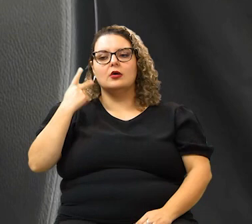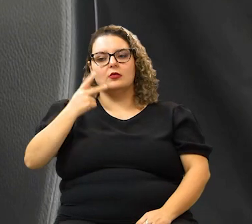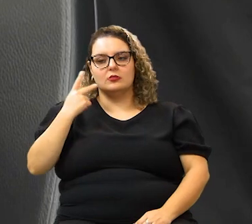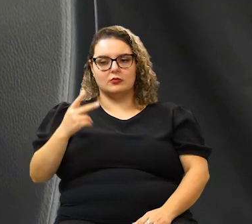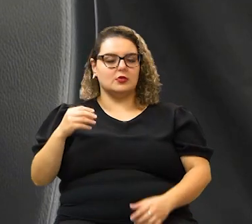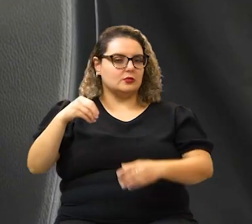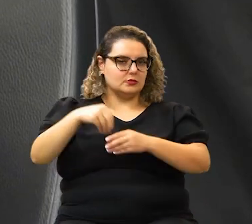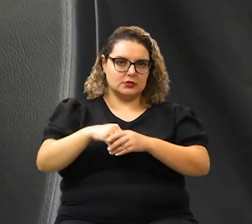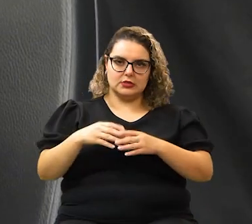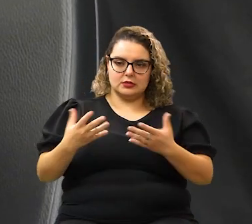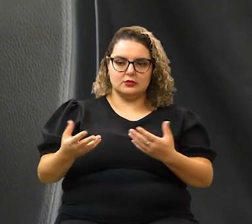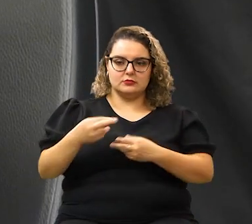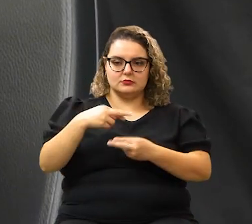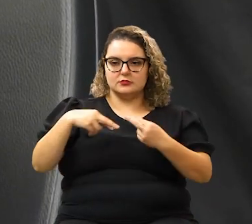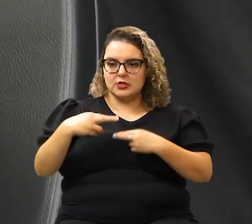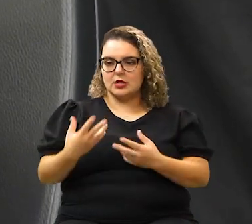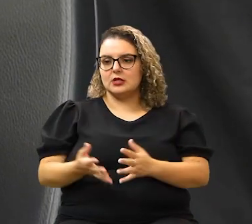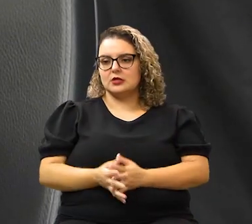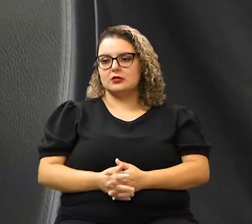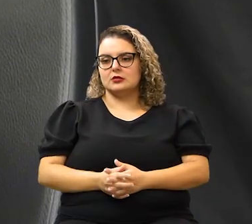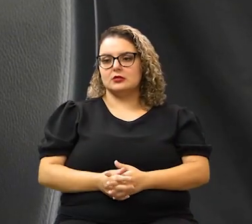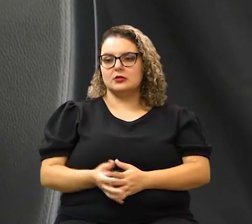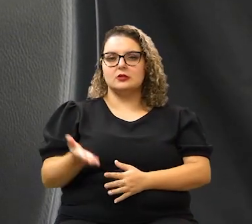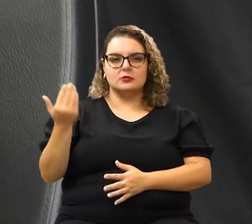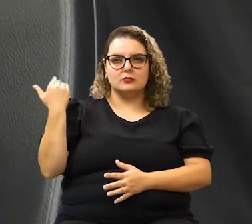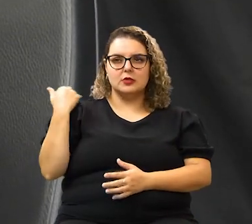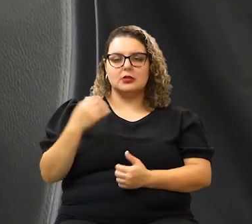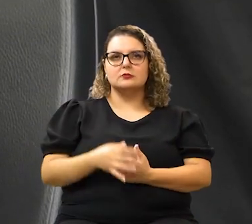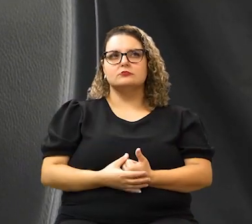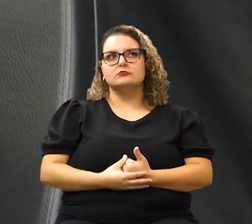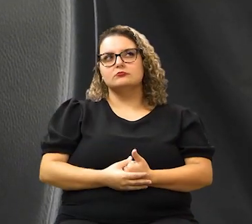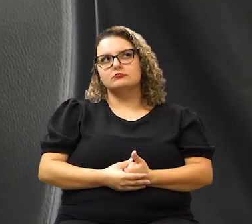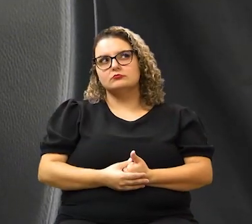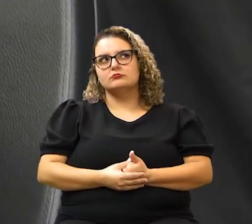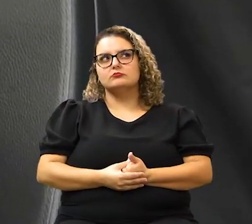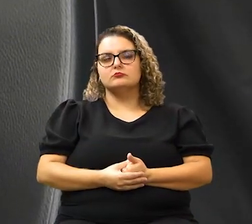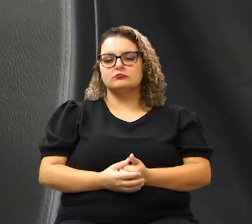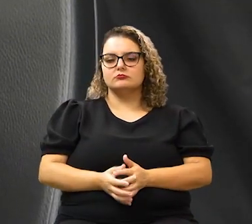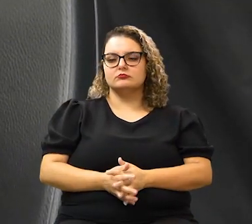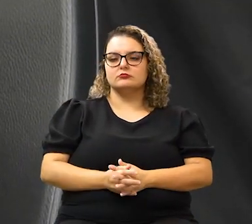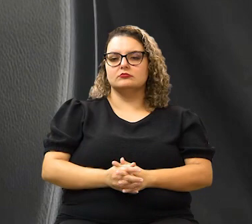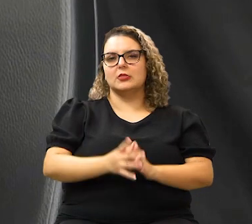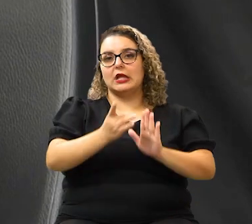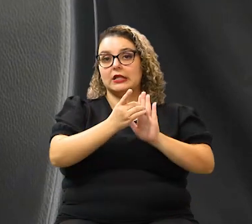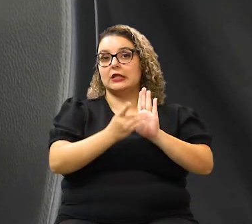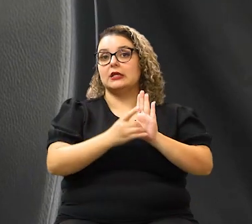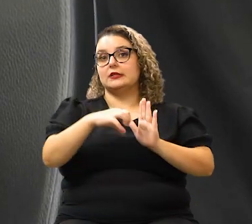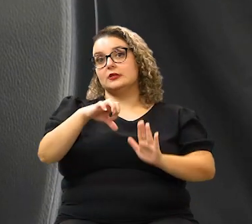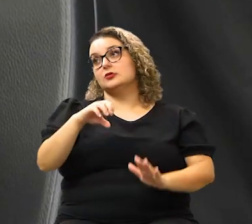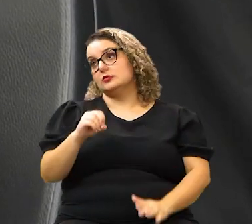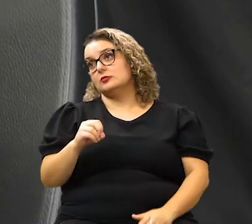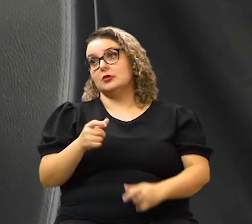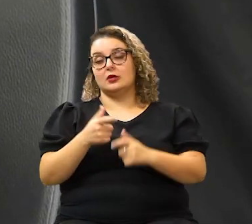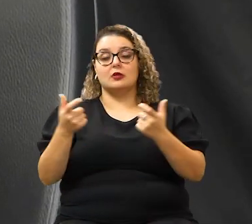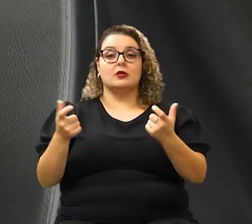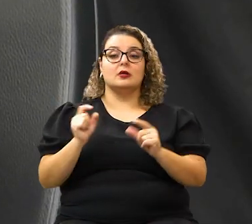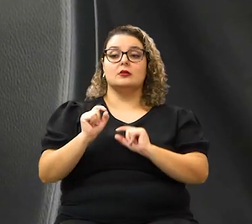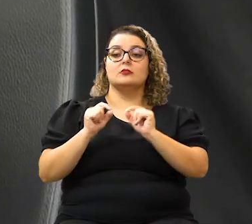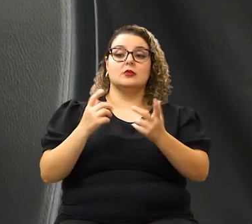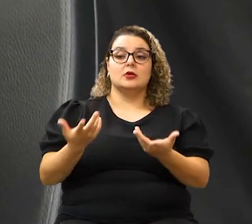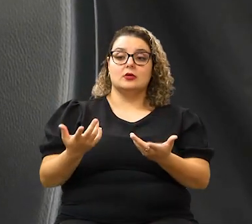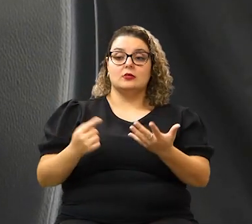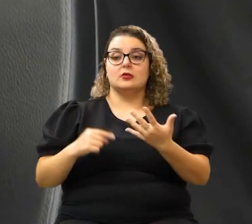questão. E na época, isso, década de 90, a grande questão eram as questões